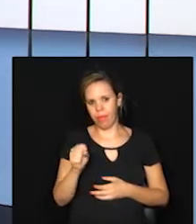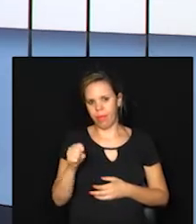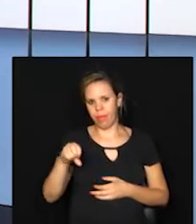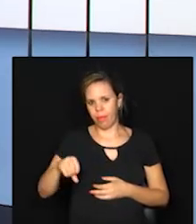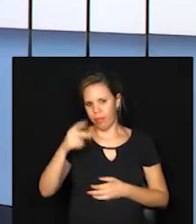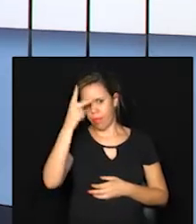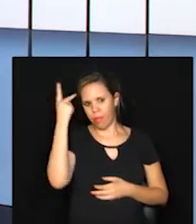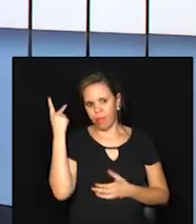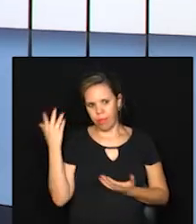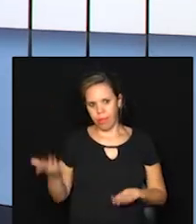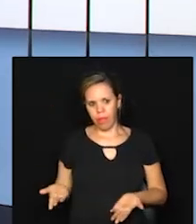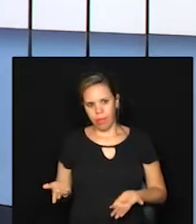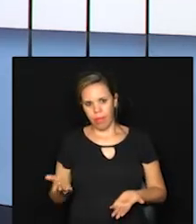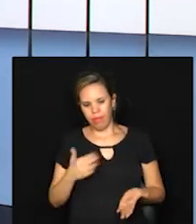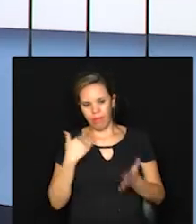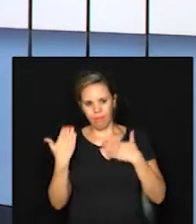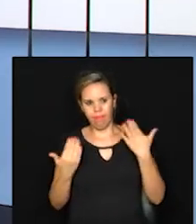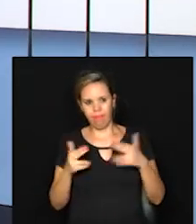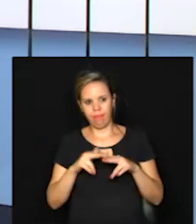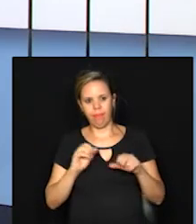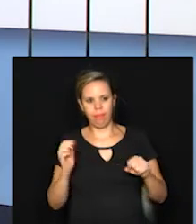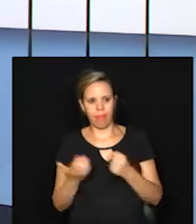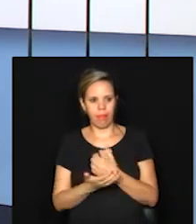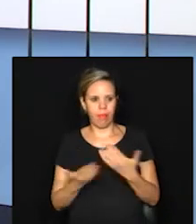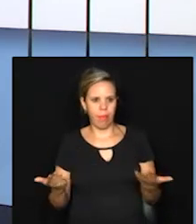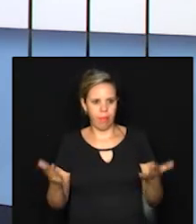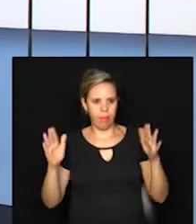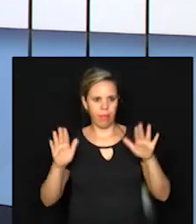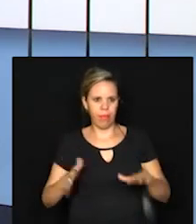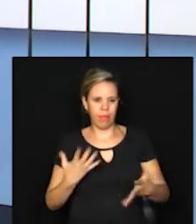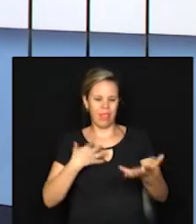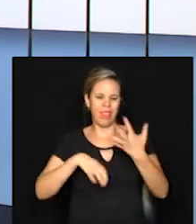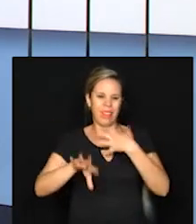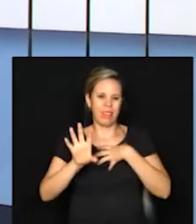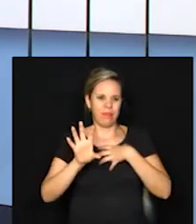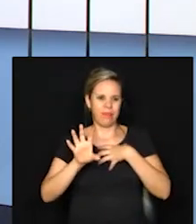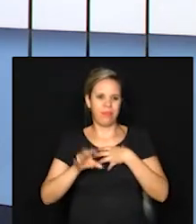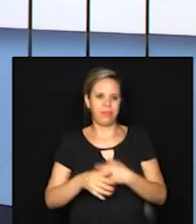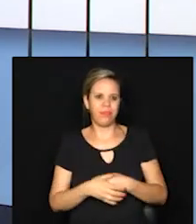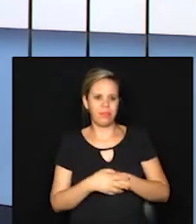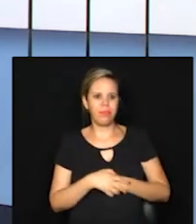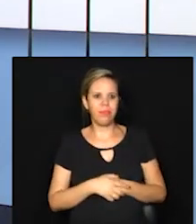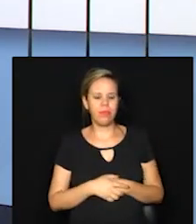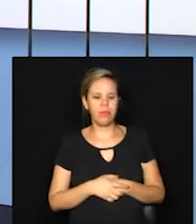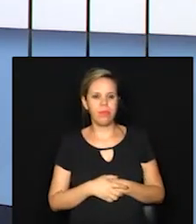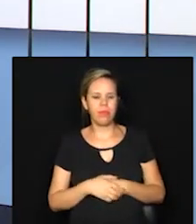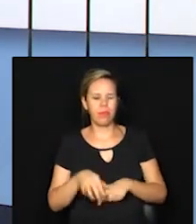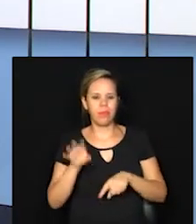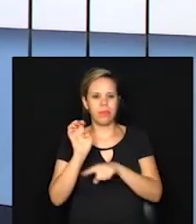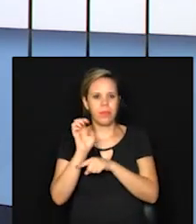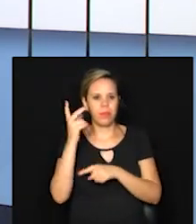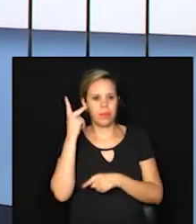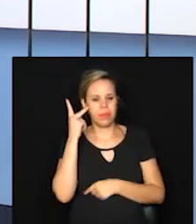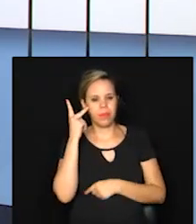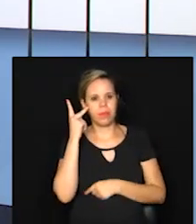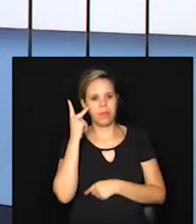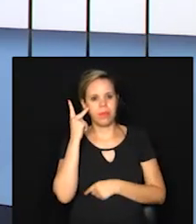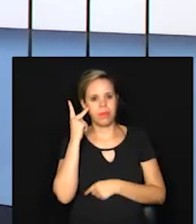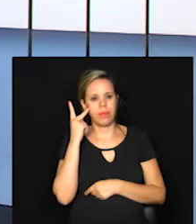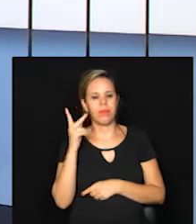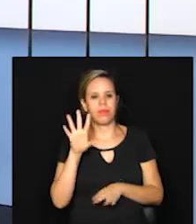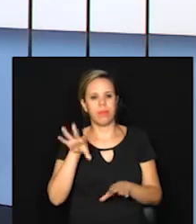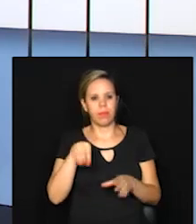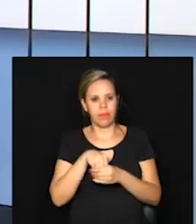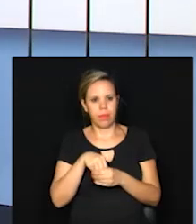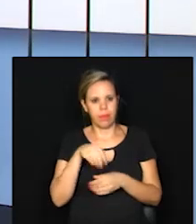150.689 pessoas que morreram pela doença, e fica aqui as nossas condolências. No estado de São Paulo, a atualização já foi